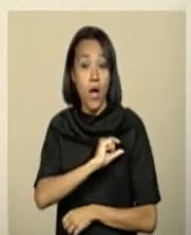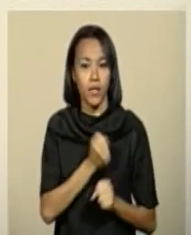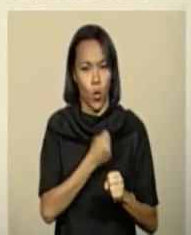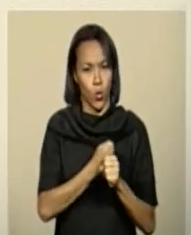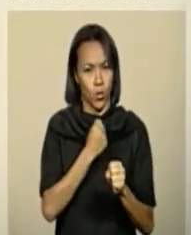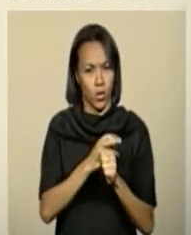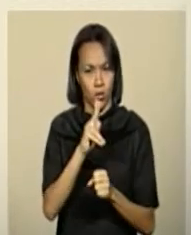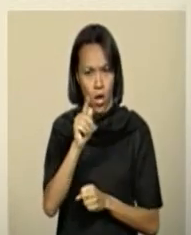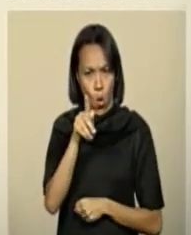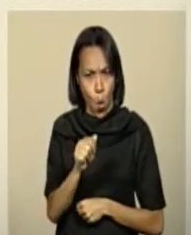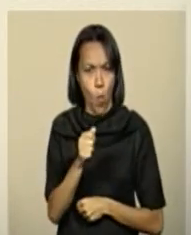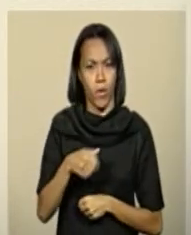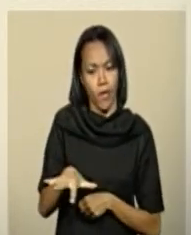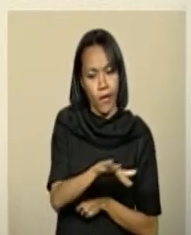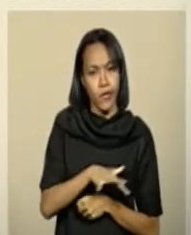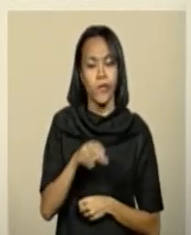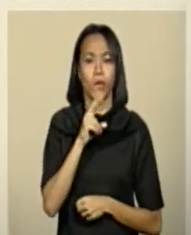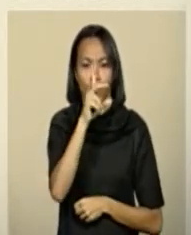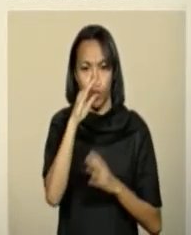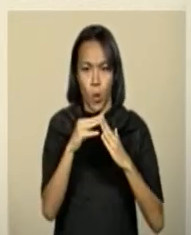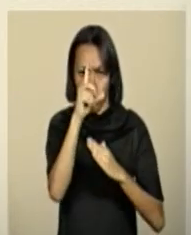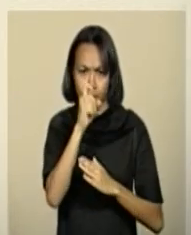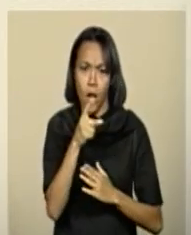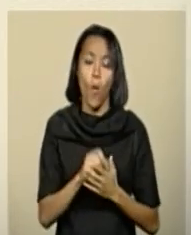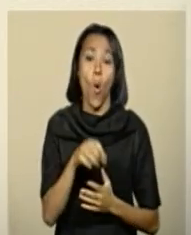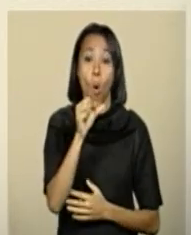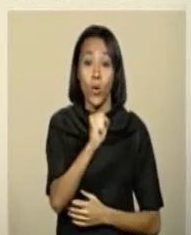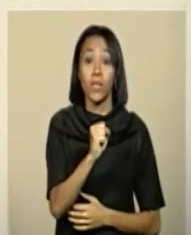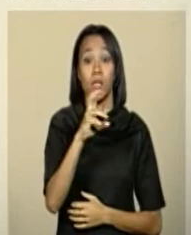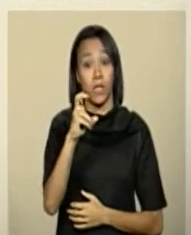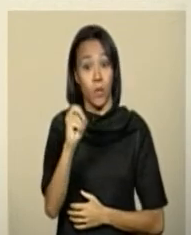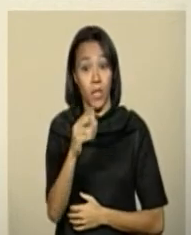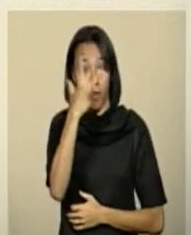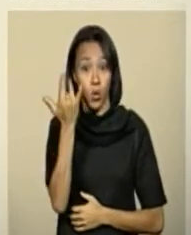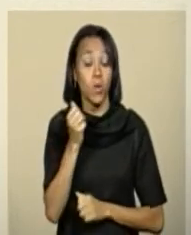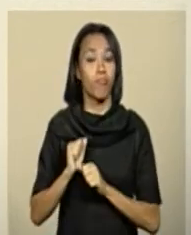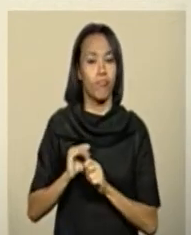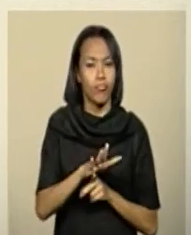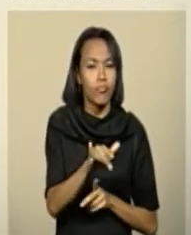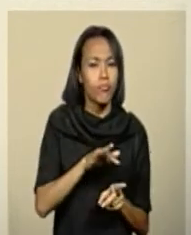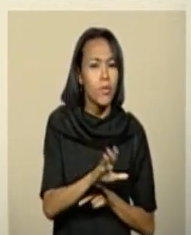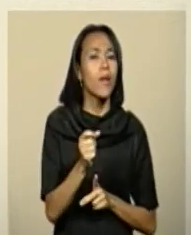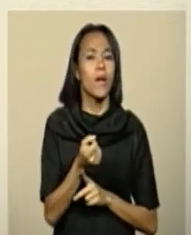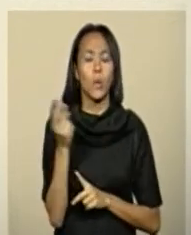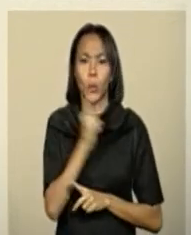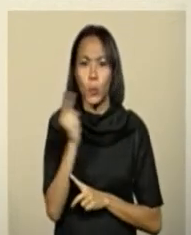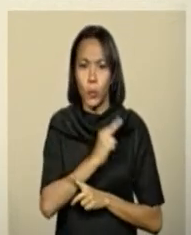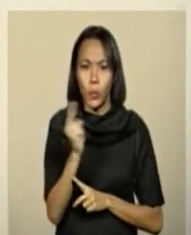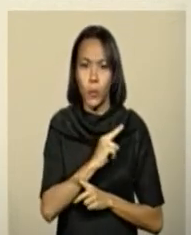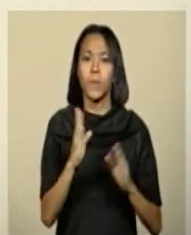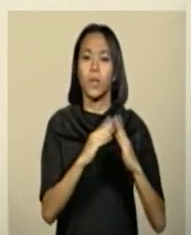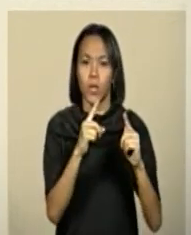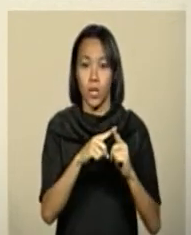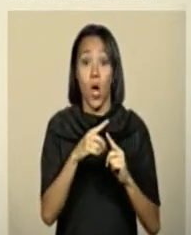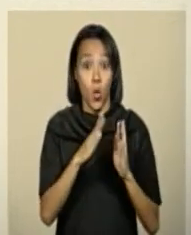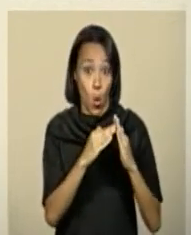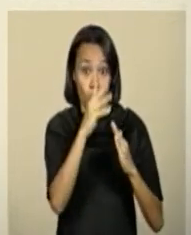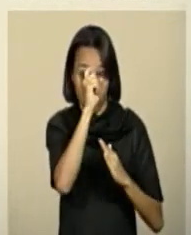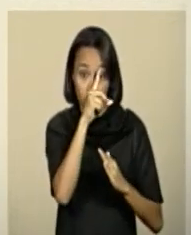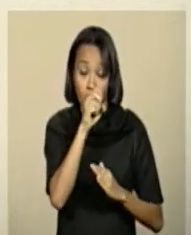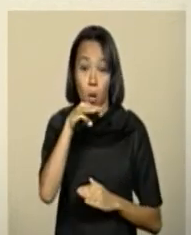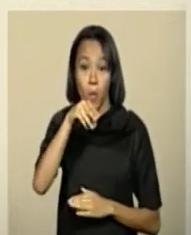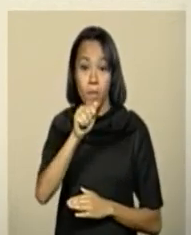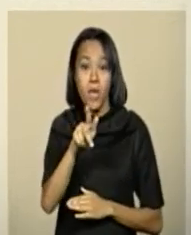do hospital, cerca de 850 pessoas procuravam o serviço de emergência do Miguel Couto todo